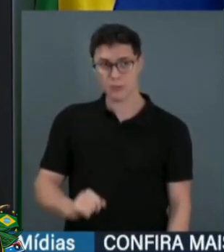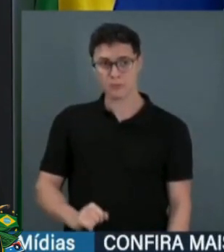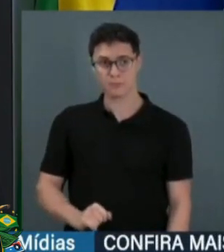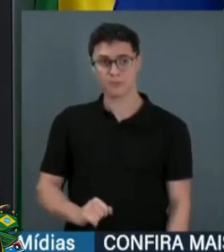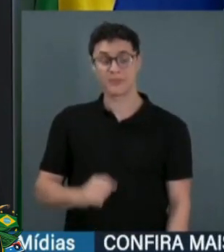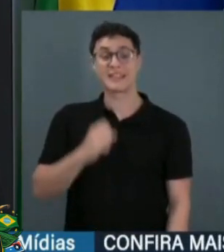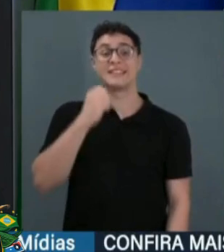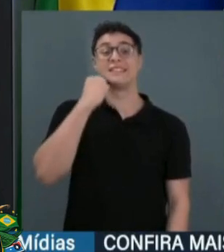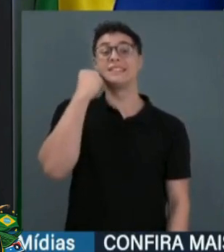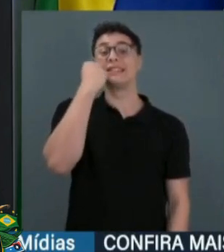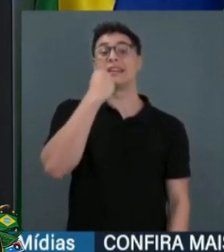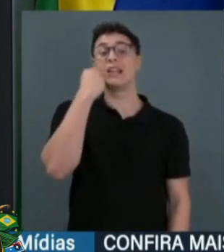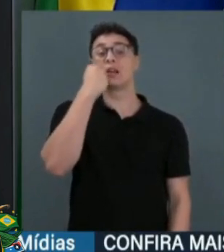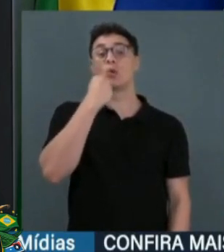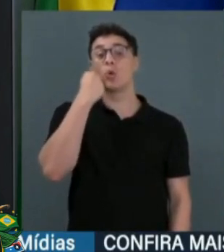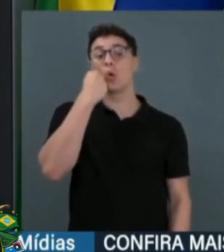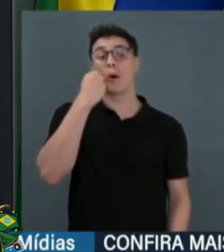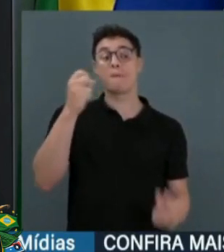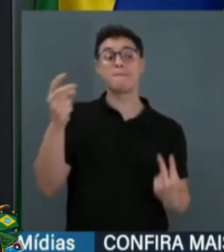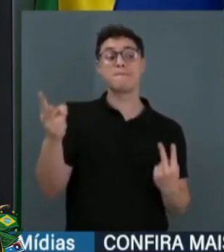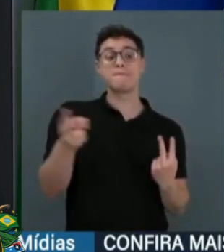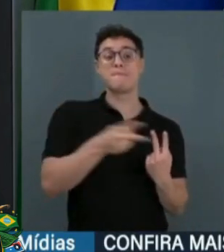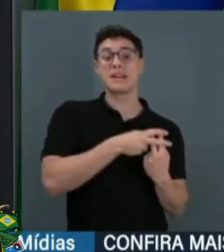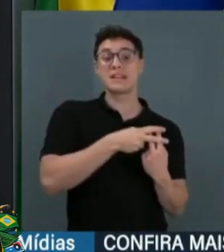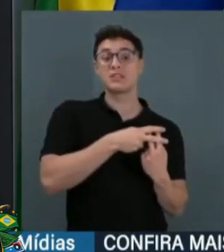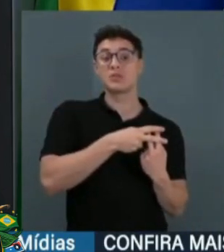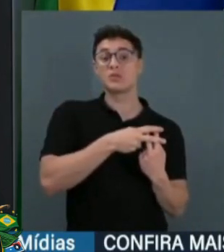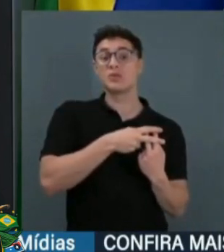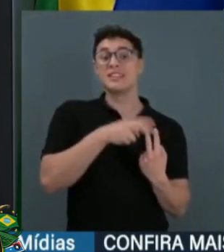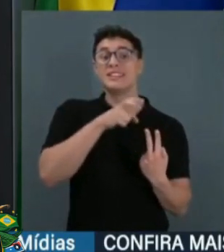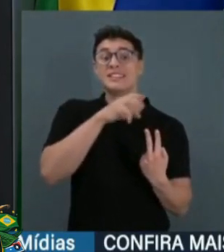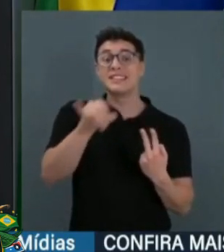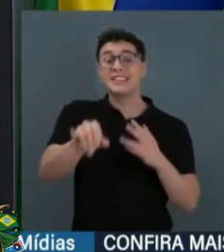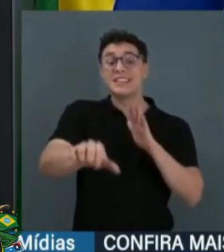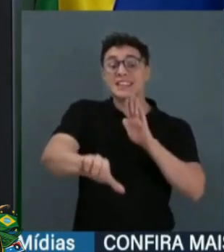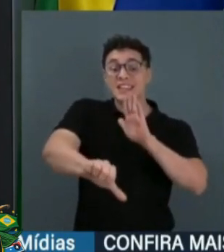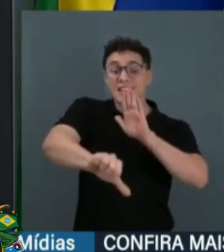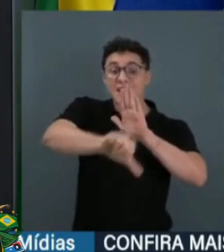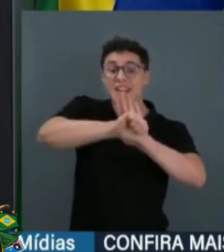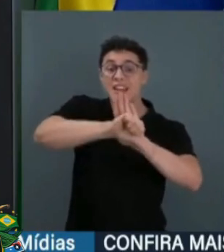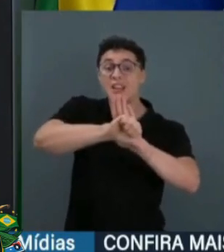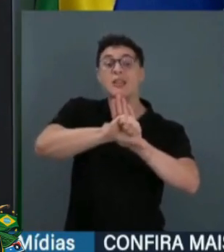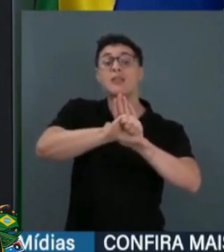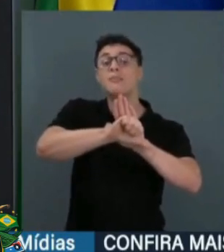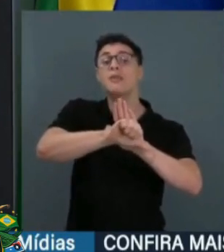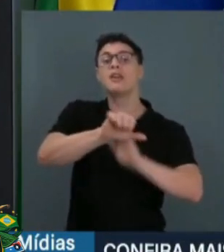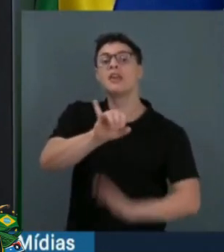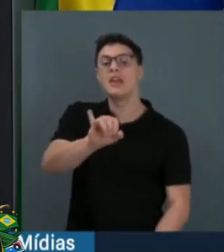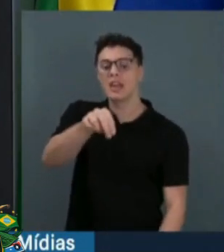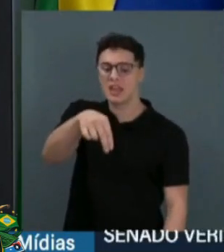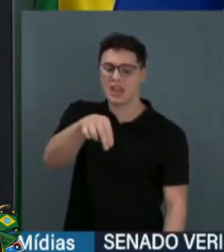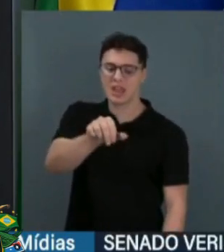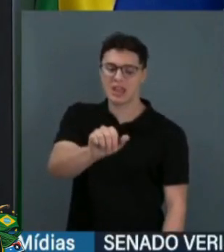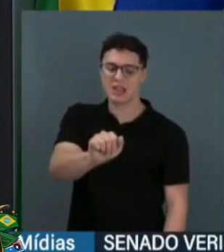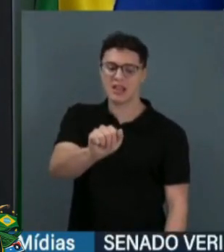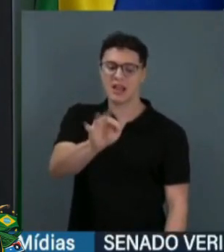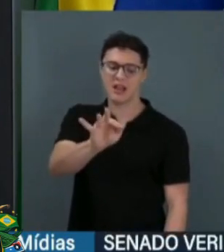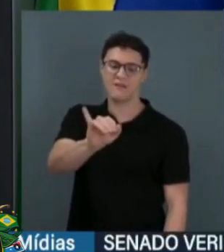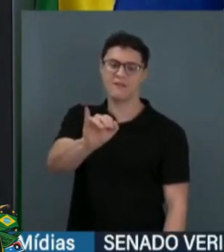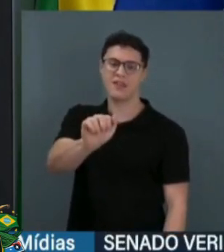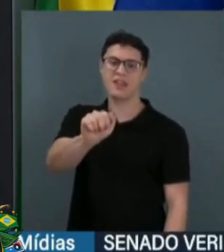pode ser preso em crime inafiançável. Deixa eu dar um exemplo, um homicídio.